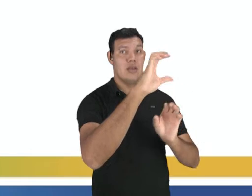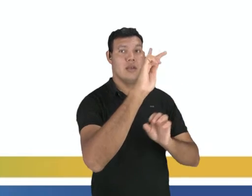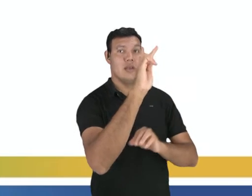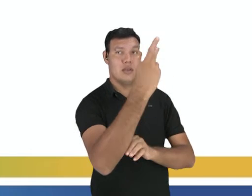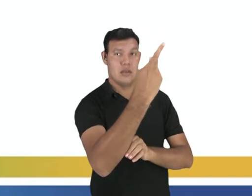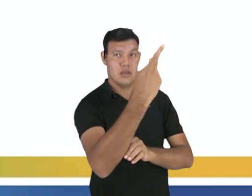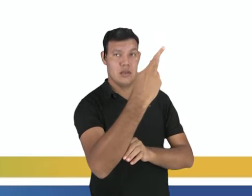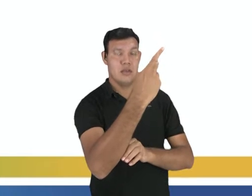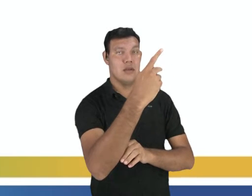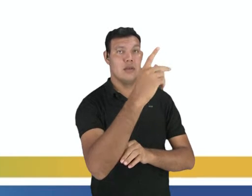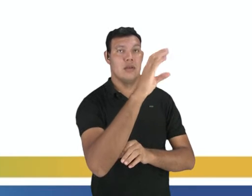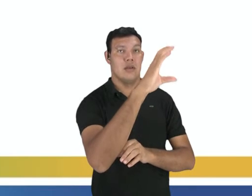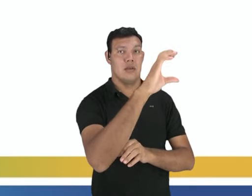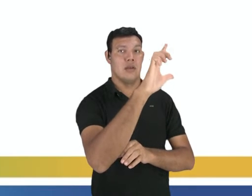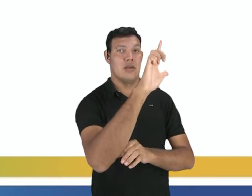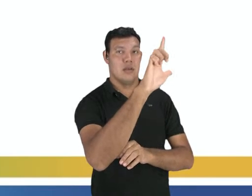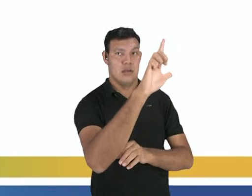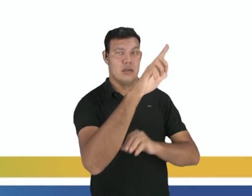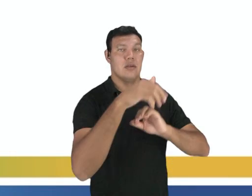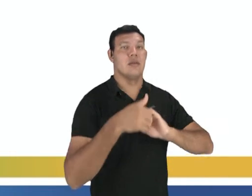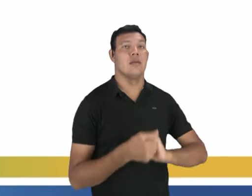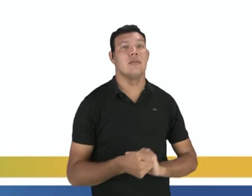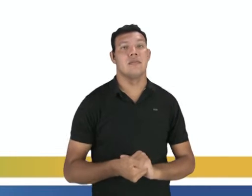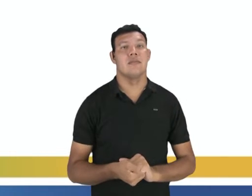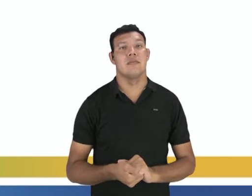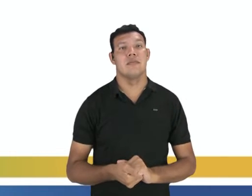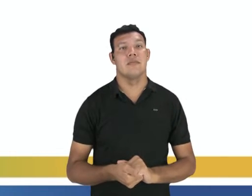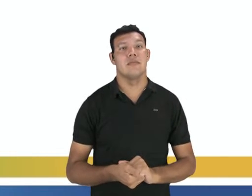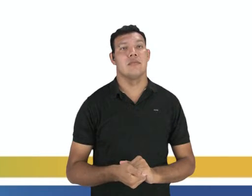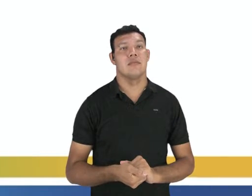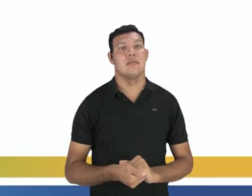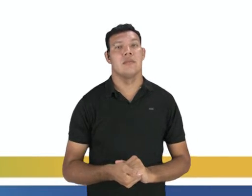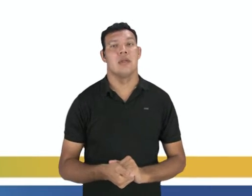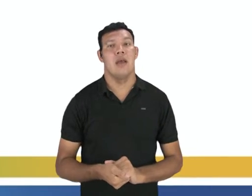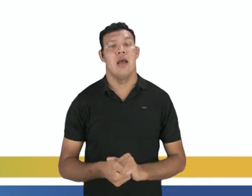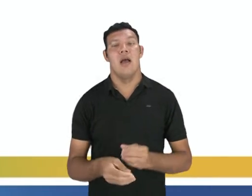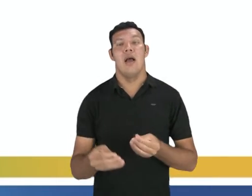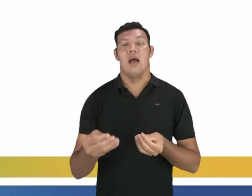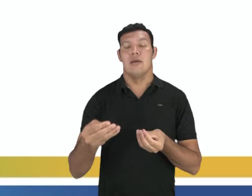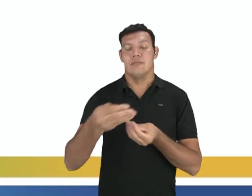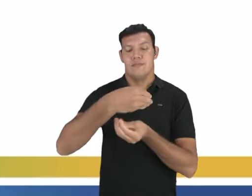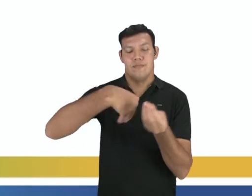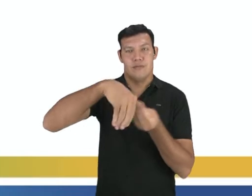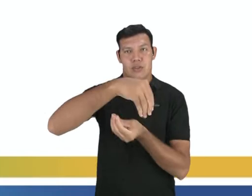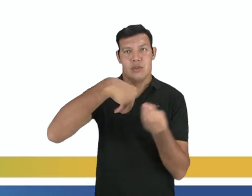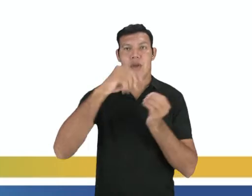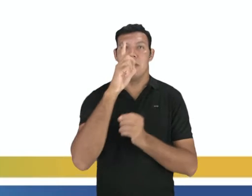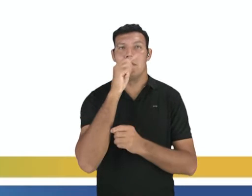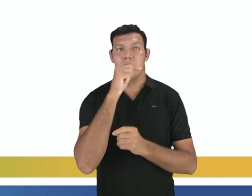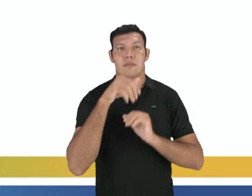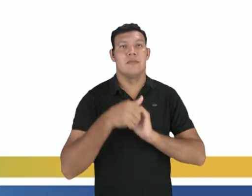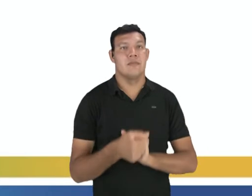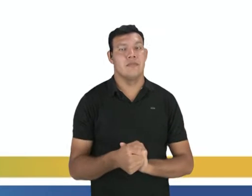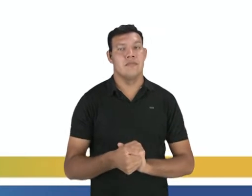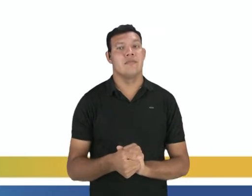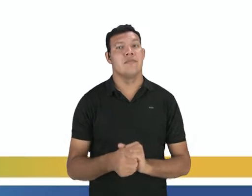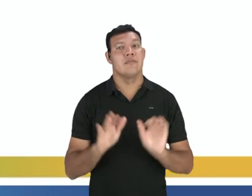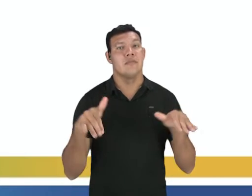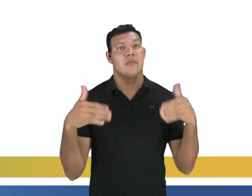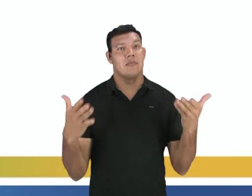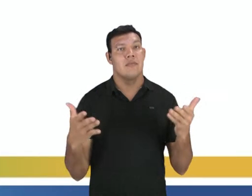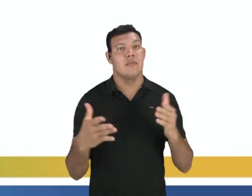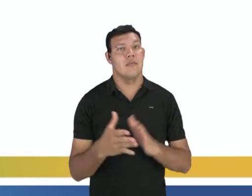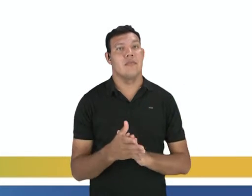ligação covalente, eles compartilham um par de elétrons, e aqui a gente tem a presença da água, ó. Então, a água, né,